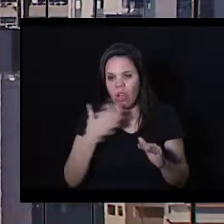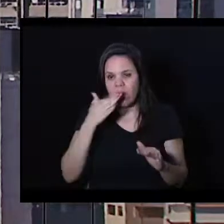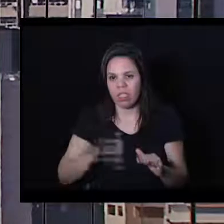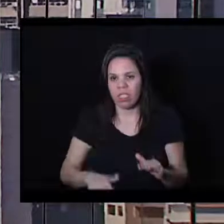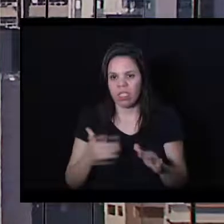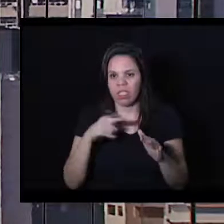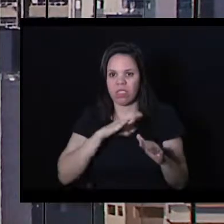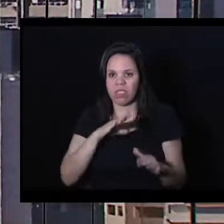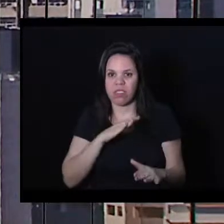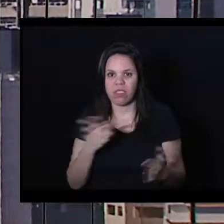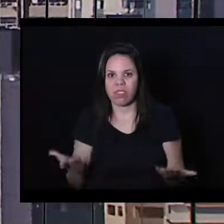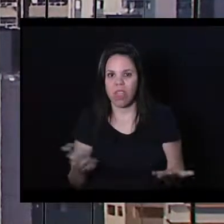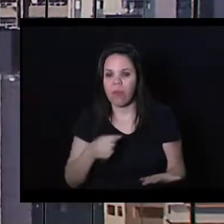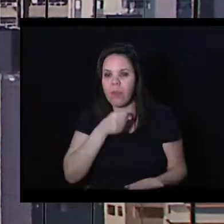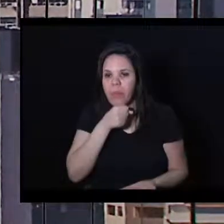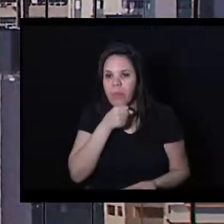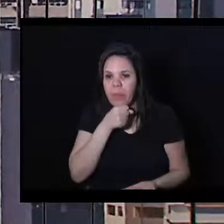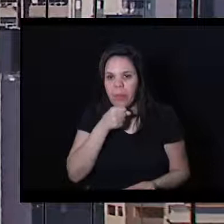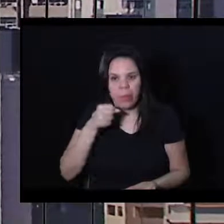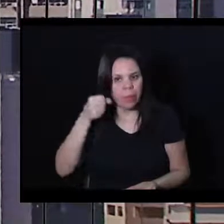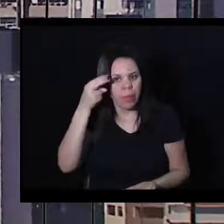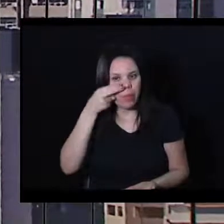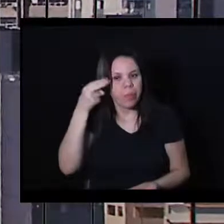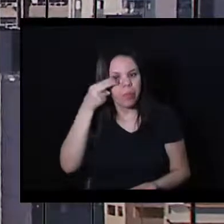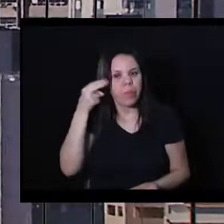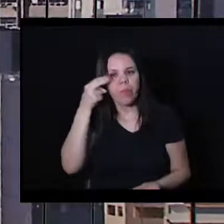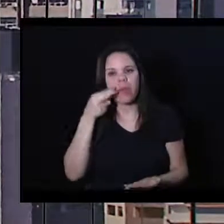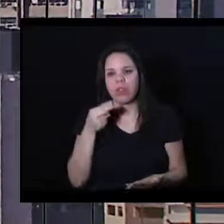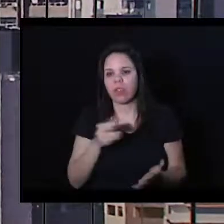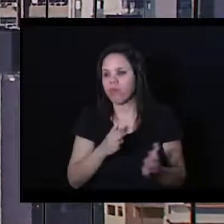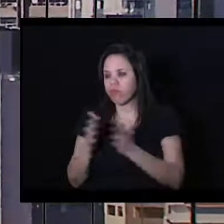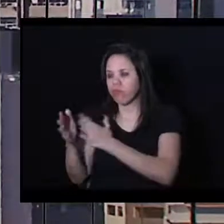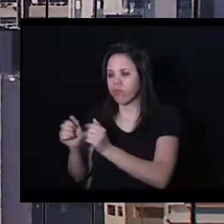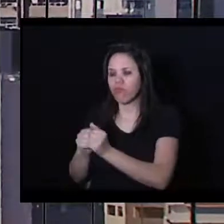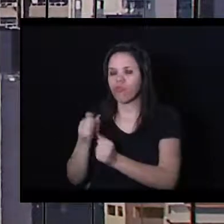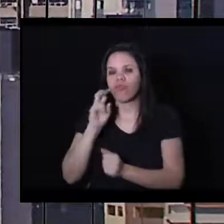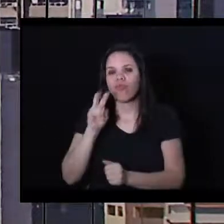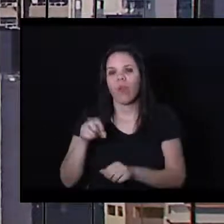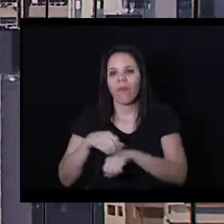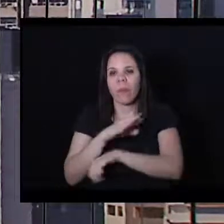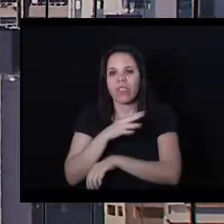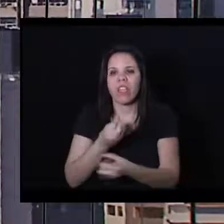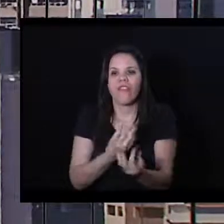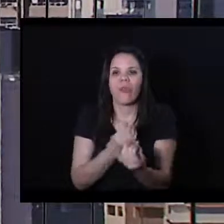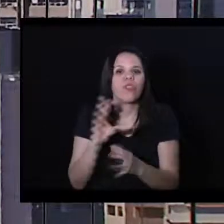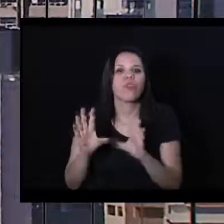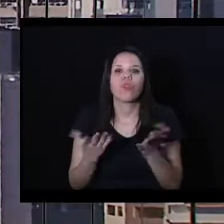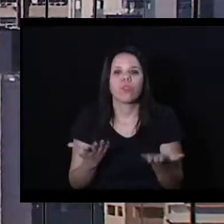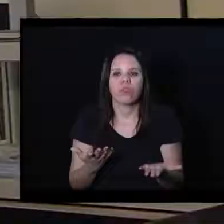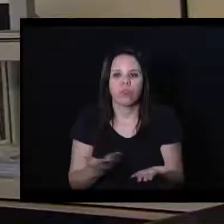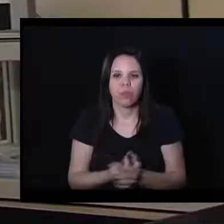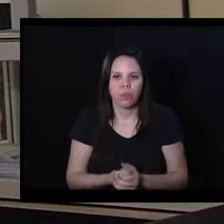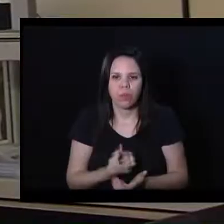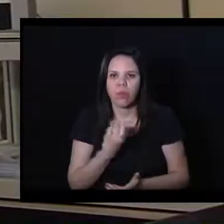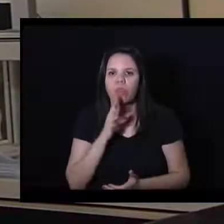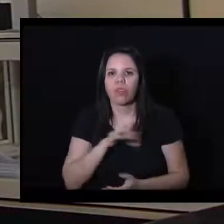da diretora da Vigilância em Saúde do município e vai nos passar mais informações. Boa tarde, André.